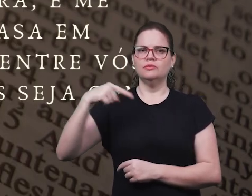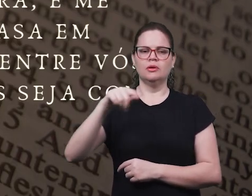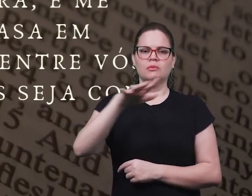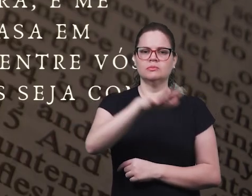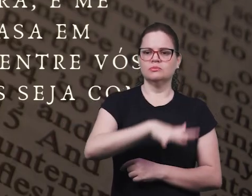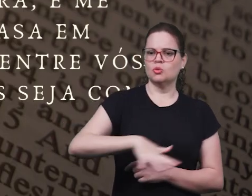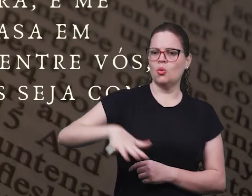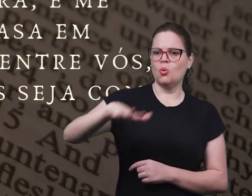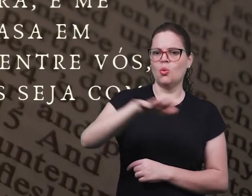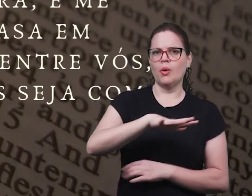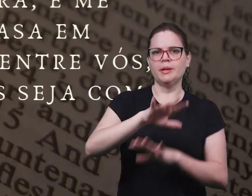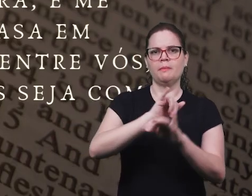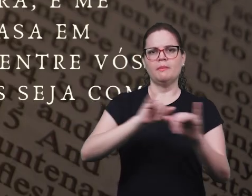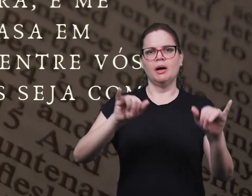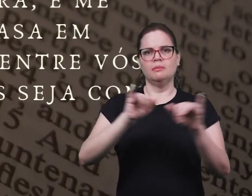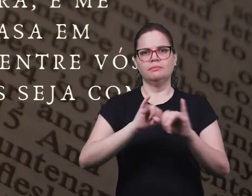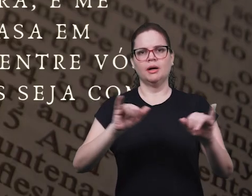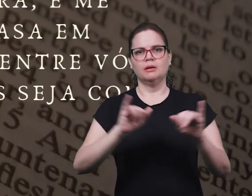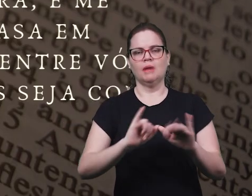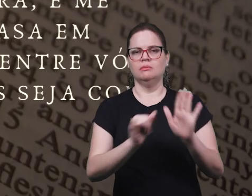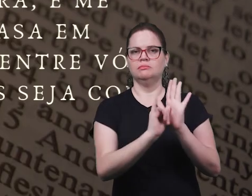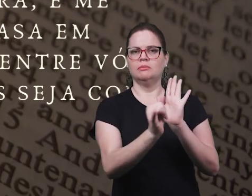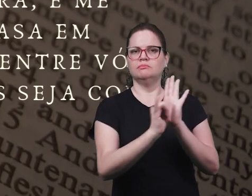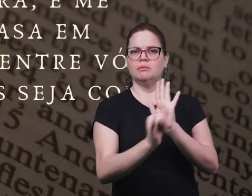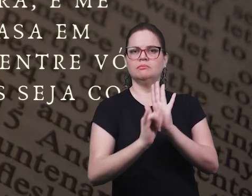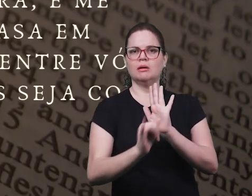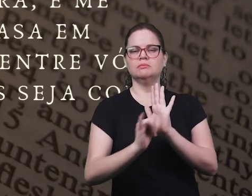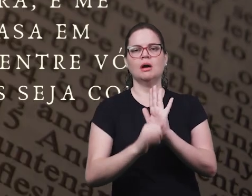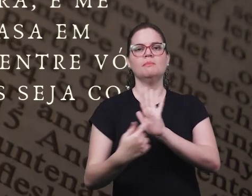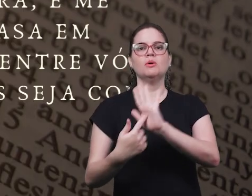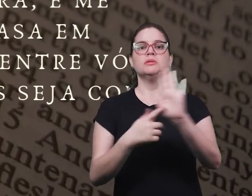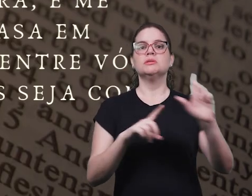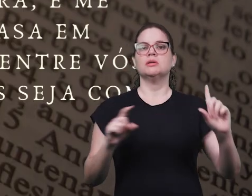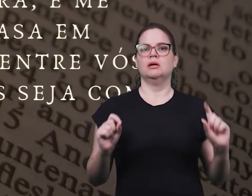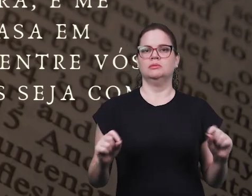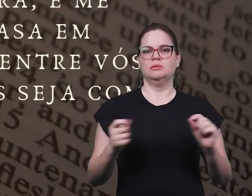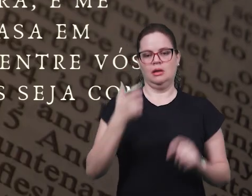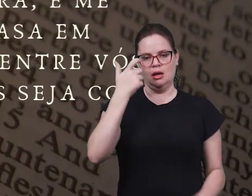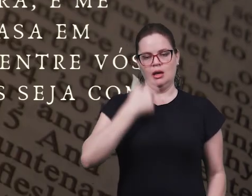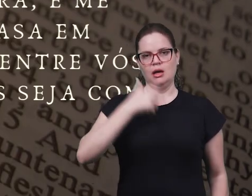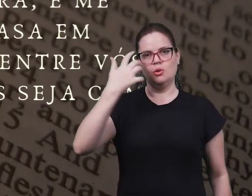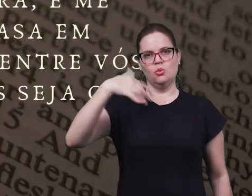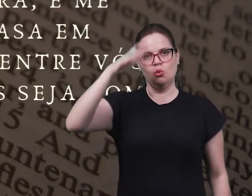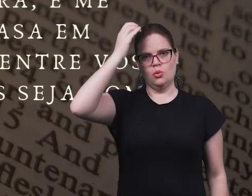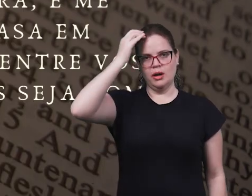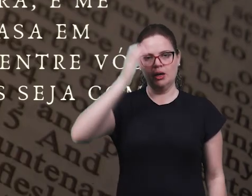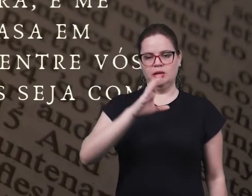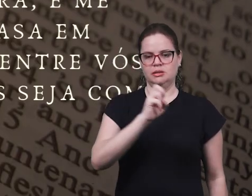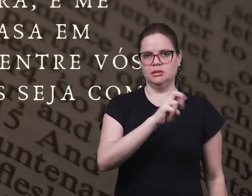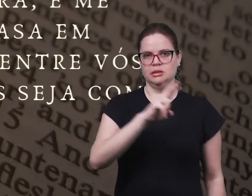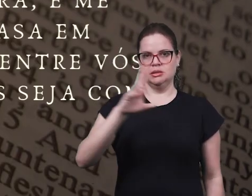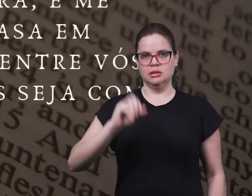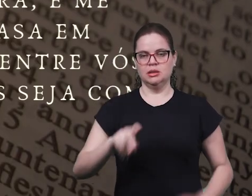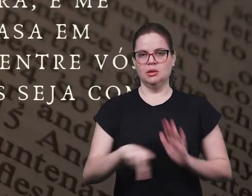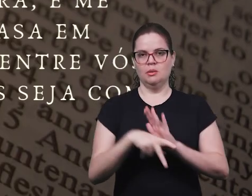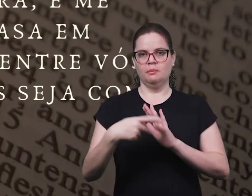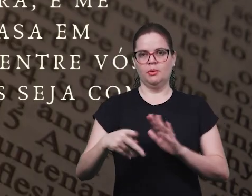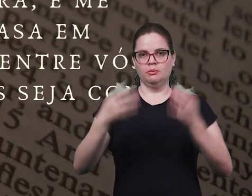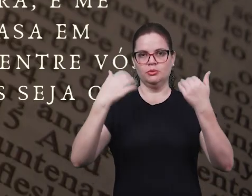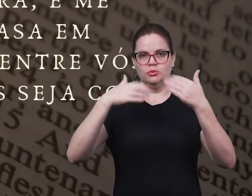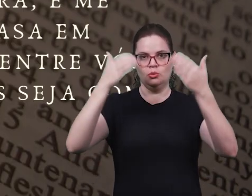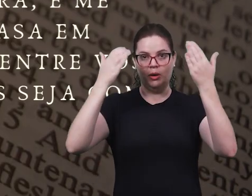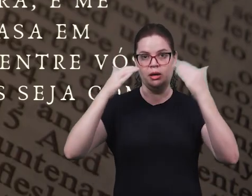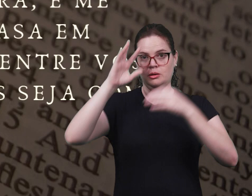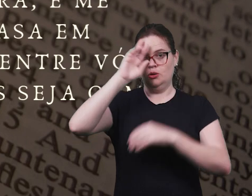seu reino, como também por escrito, dizendo: Assim diz Ciro, rei da Pérsia, o Senhor Deus